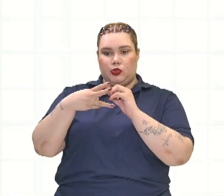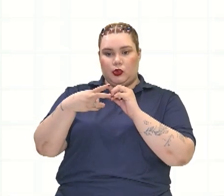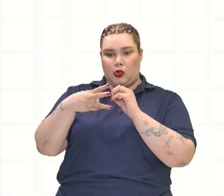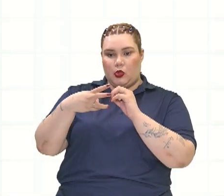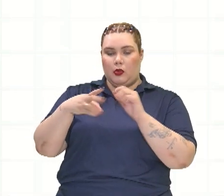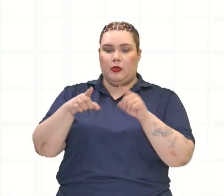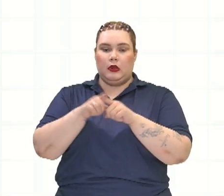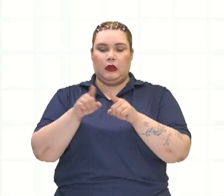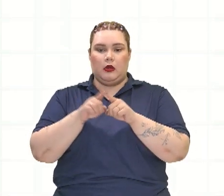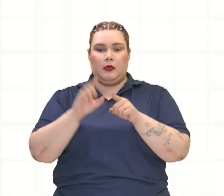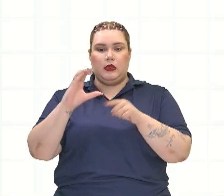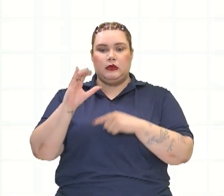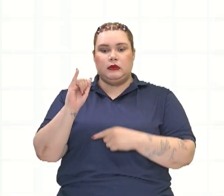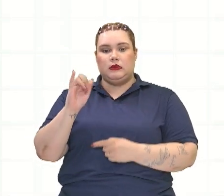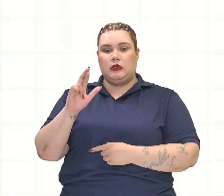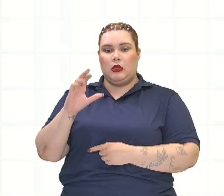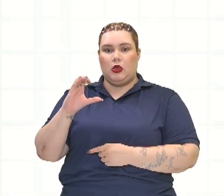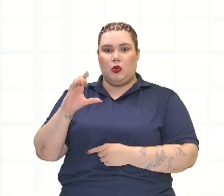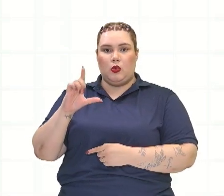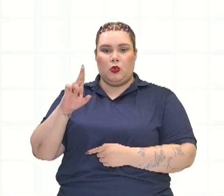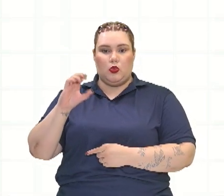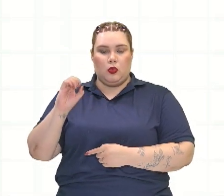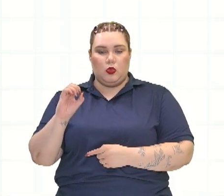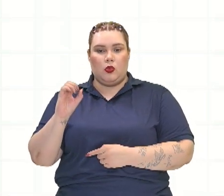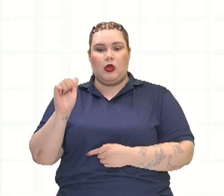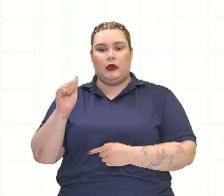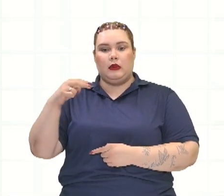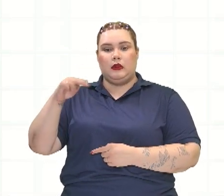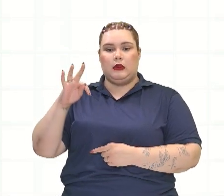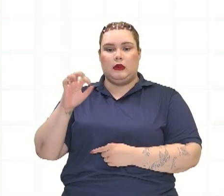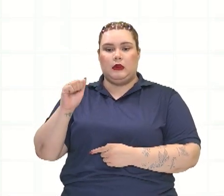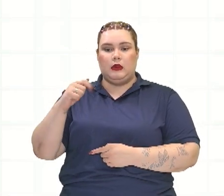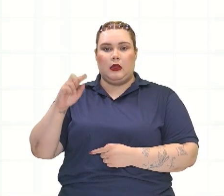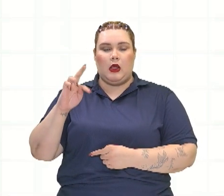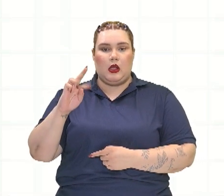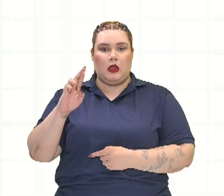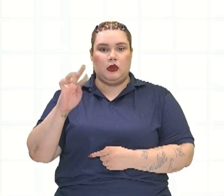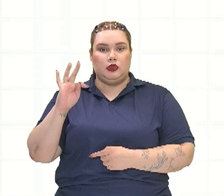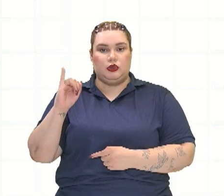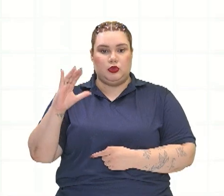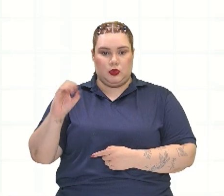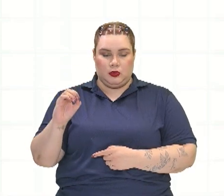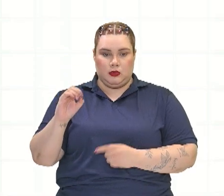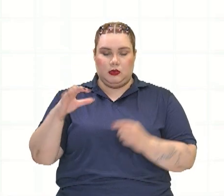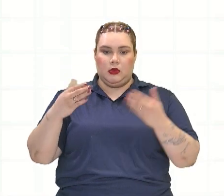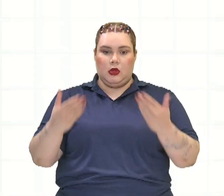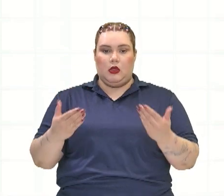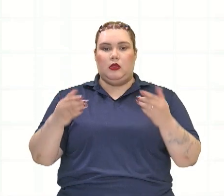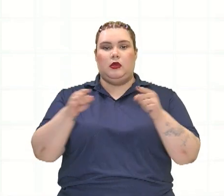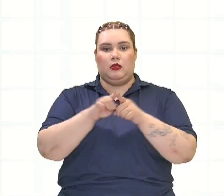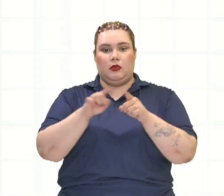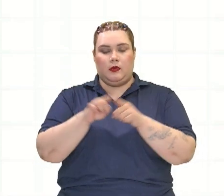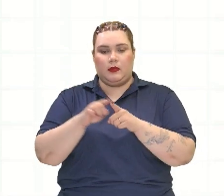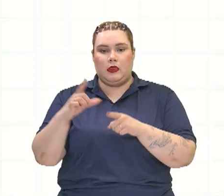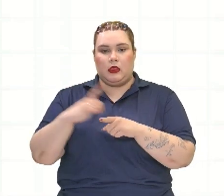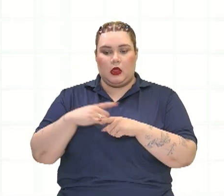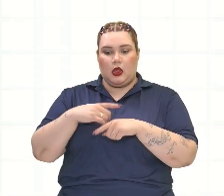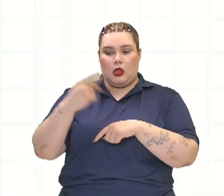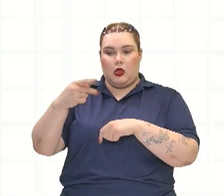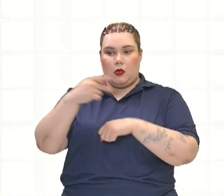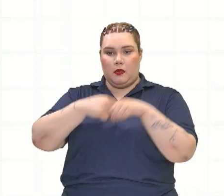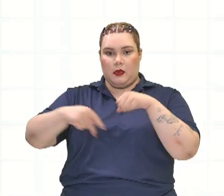e o círculo polar antártico. E é importante a gente destacar que nós temos parte do nosso